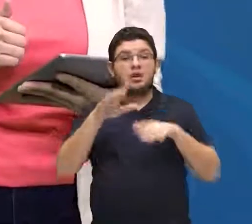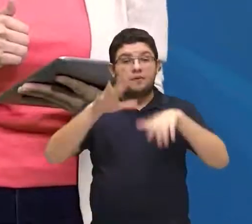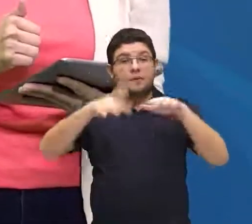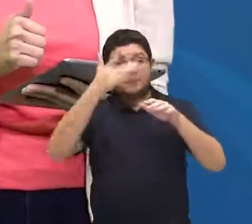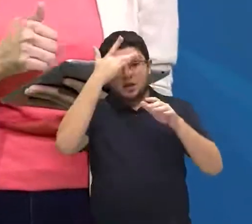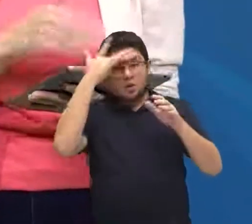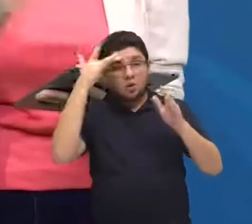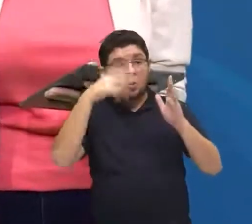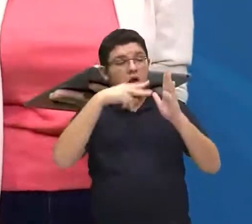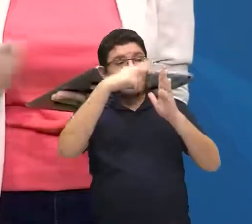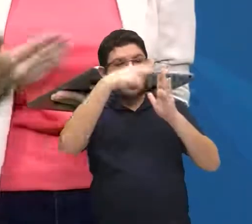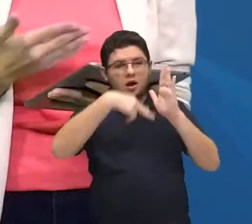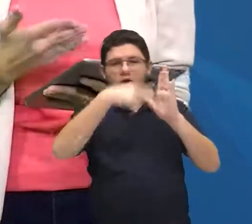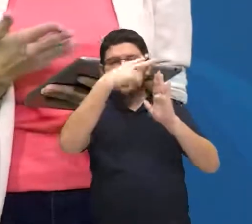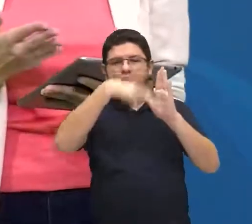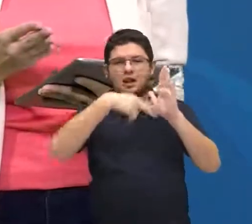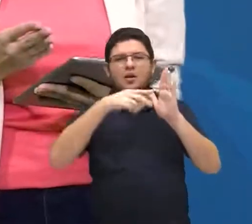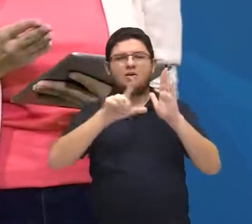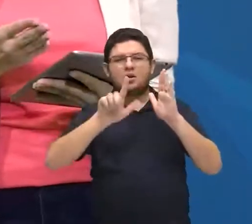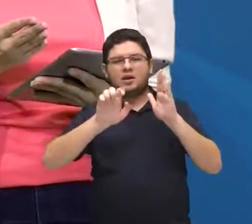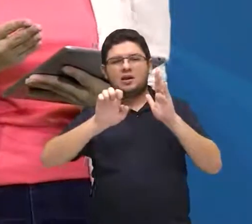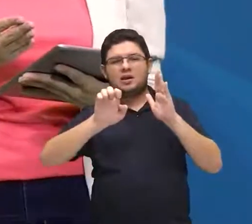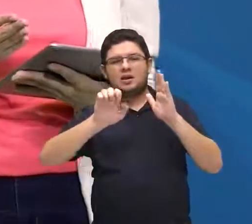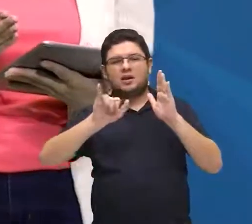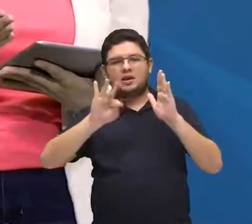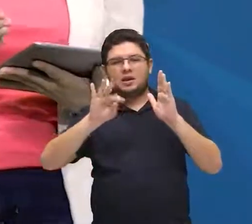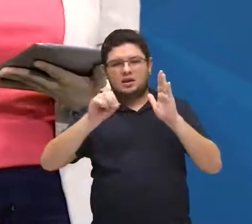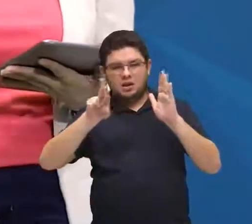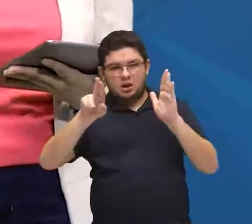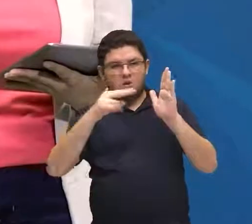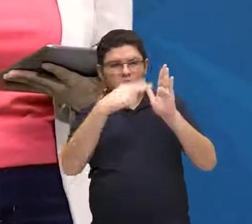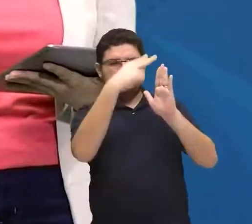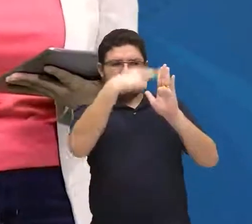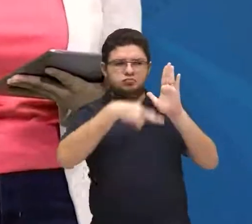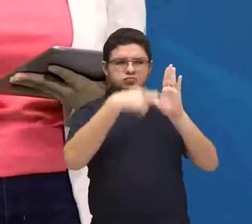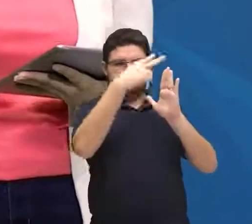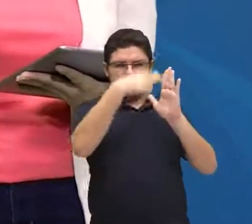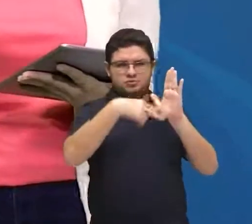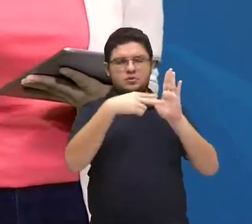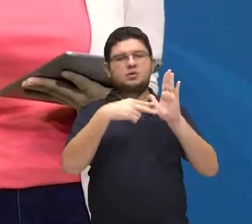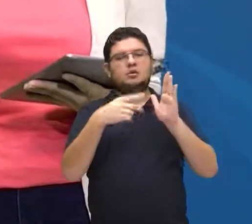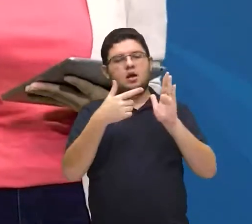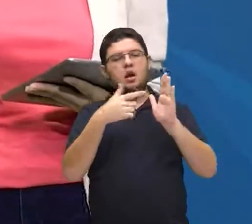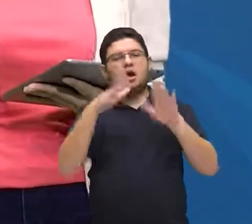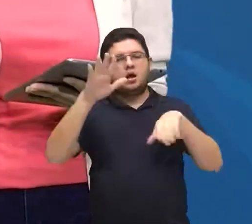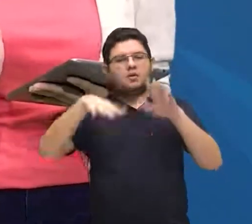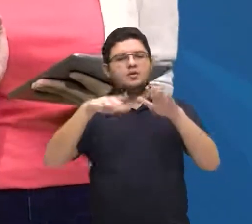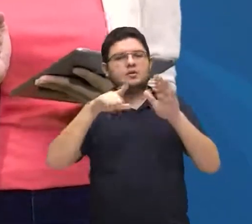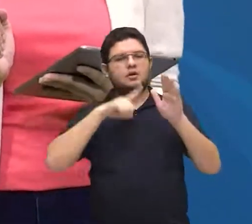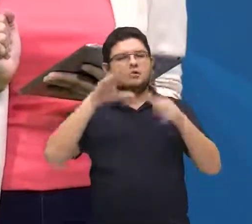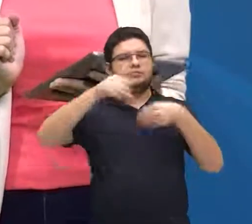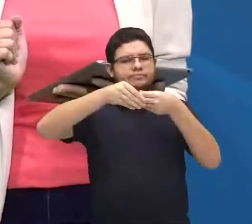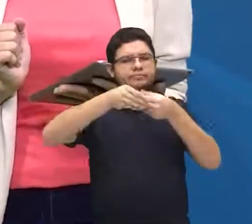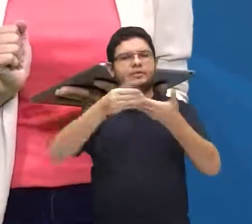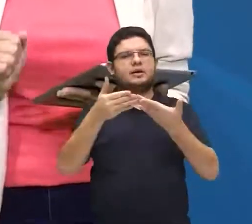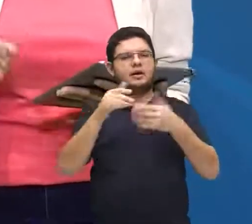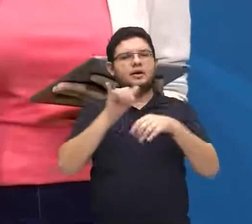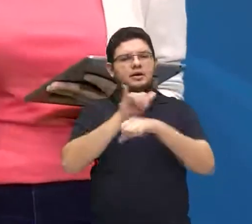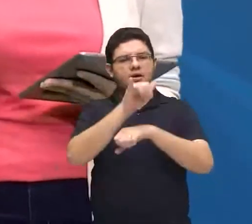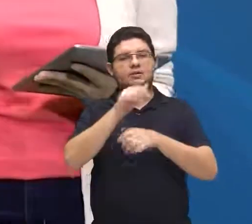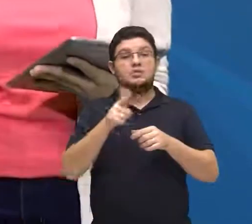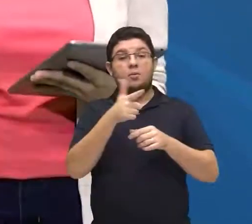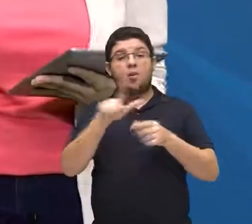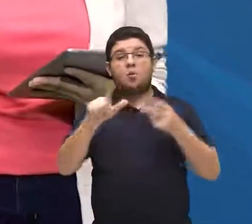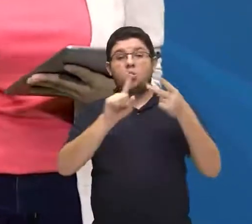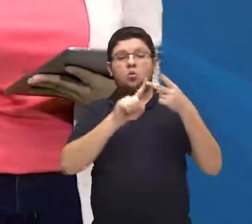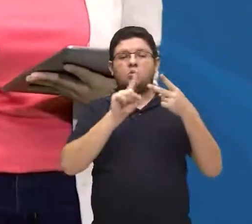procurando essas informações ou que de alguma maneira chega até ele. A gente tem também, né, o conteúdo enganoso, ou seja, ele